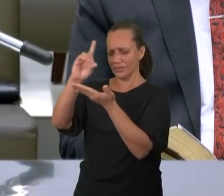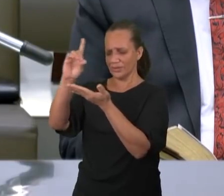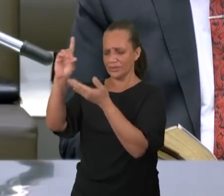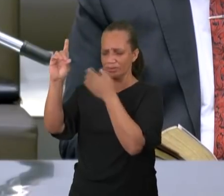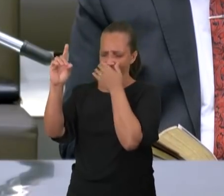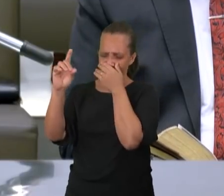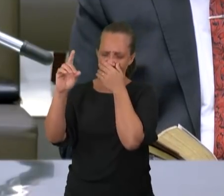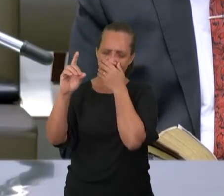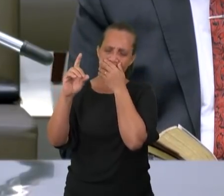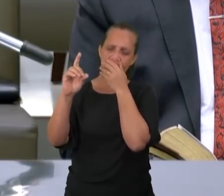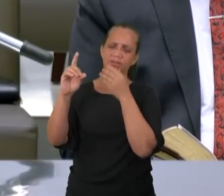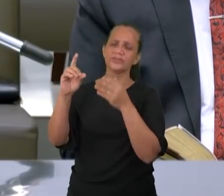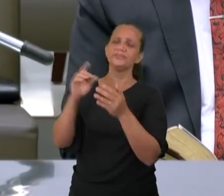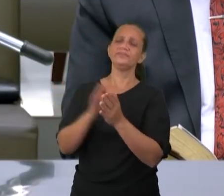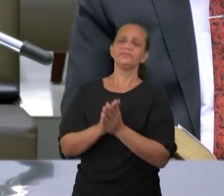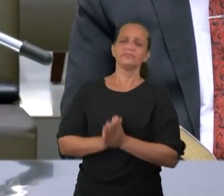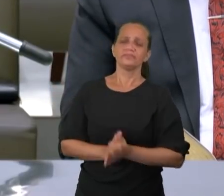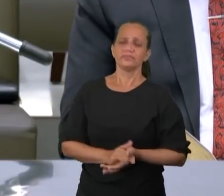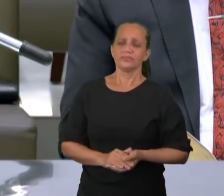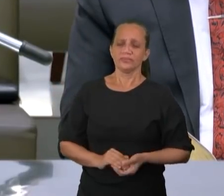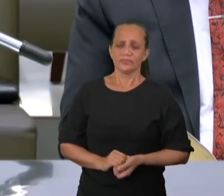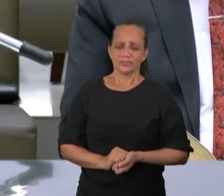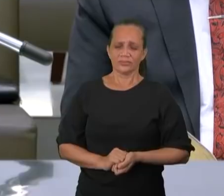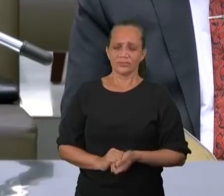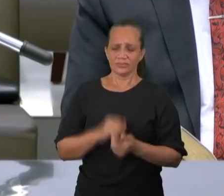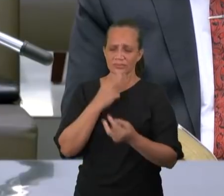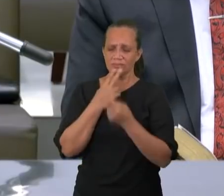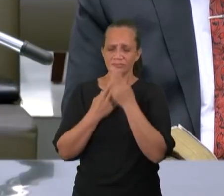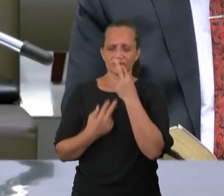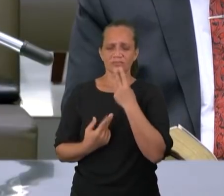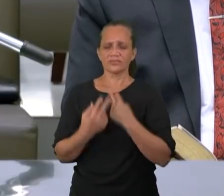Ereio na managosha, rebihastui.